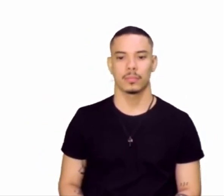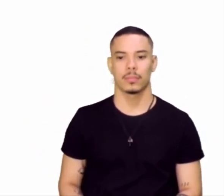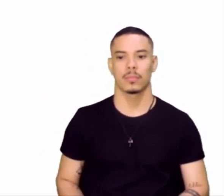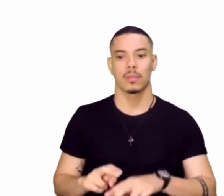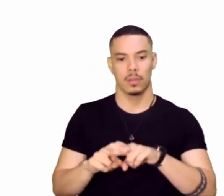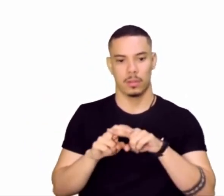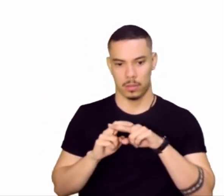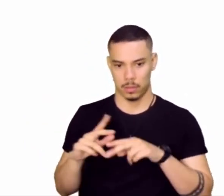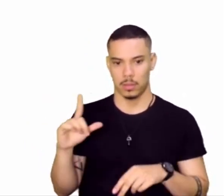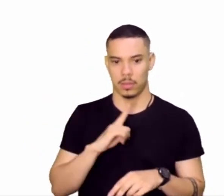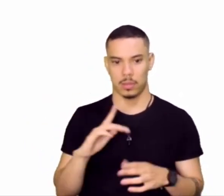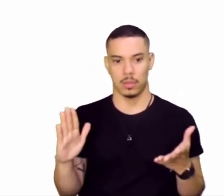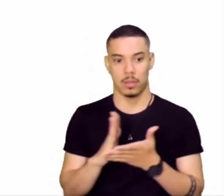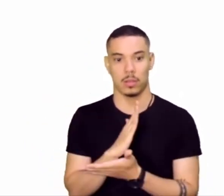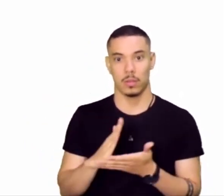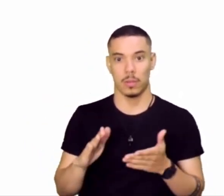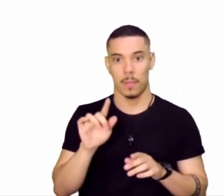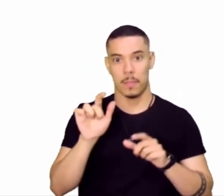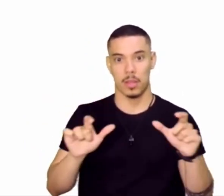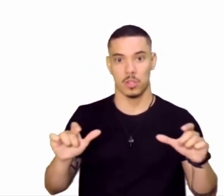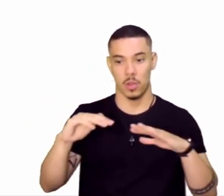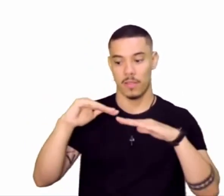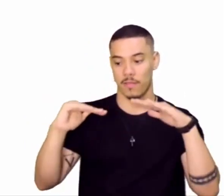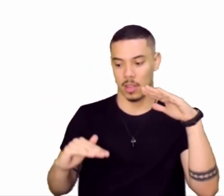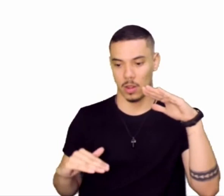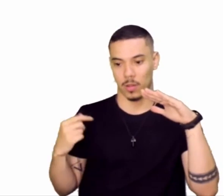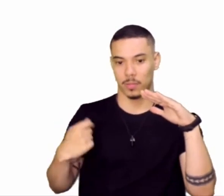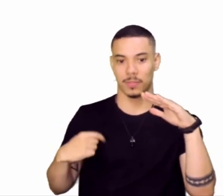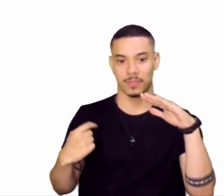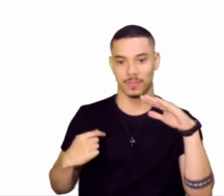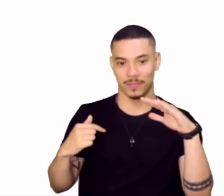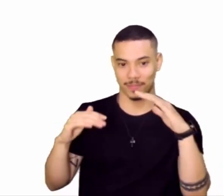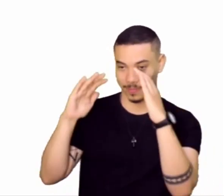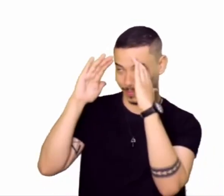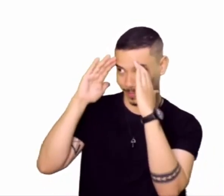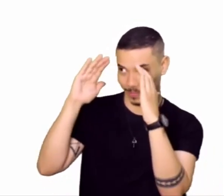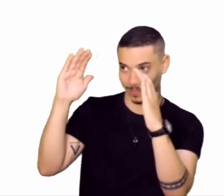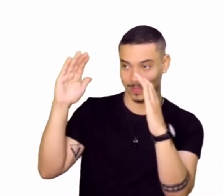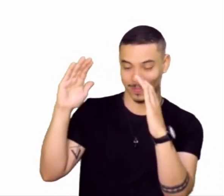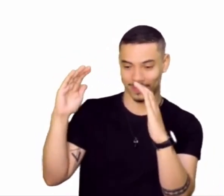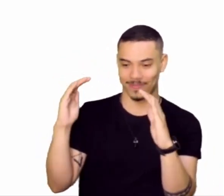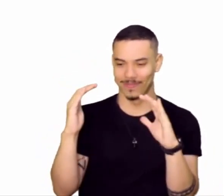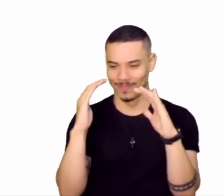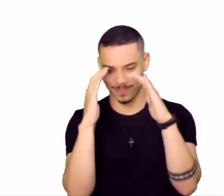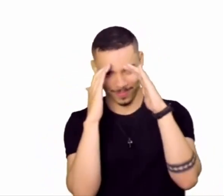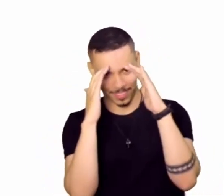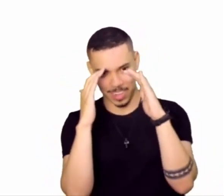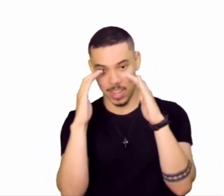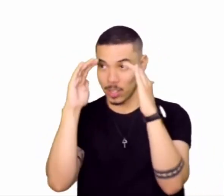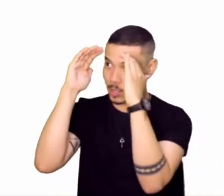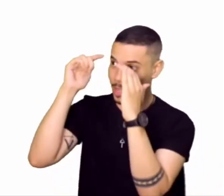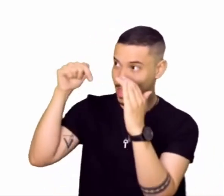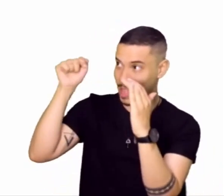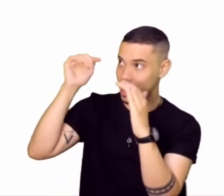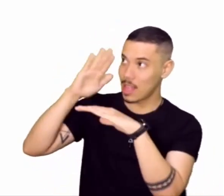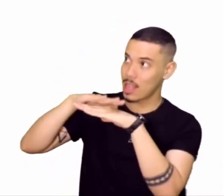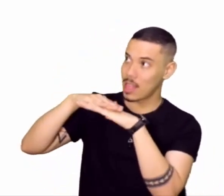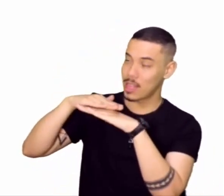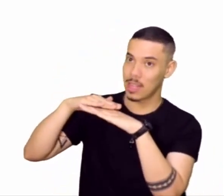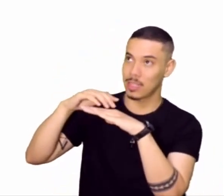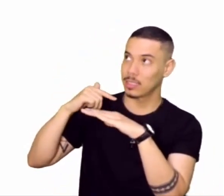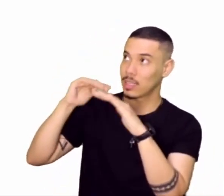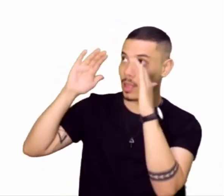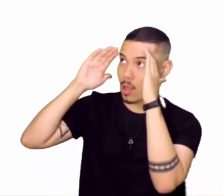as pessoas em inferiores, que devem obedecer, e superiores que devem mandar. Não há percepção